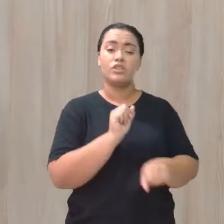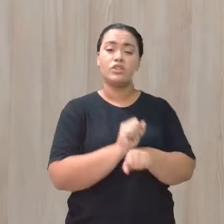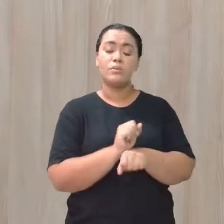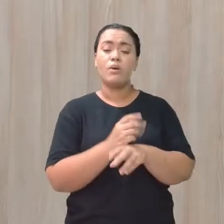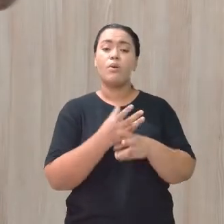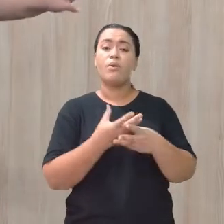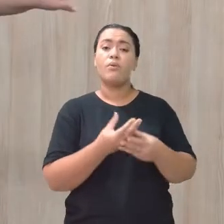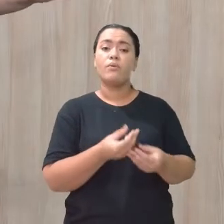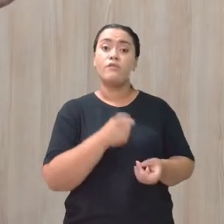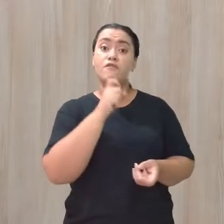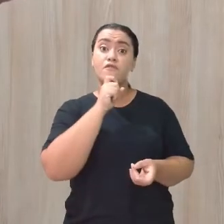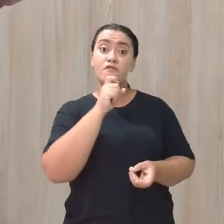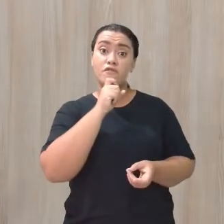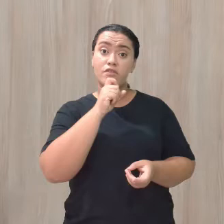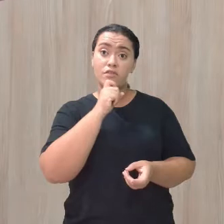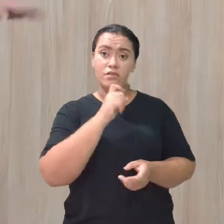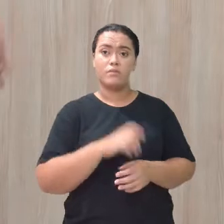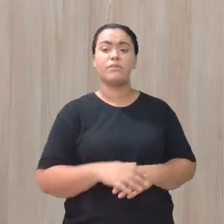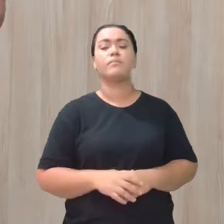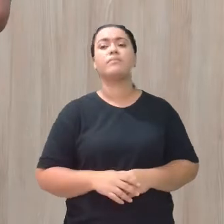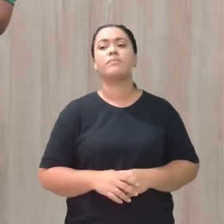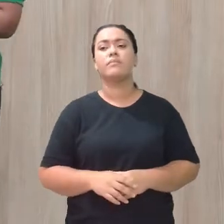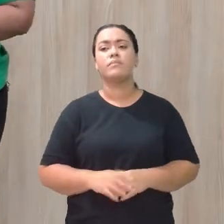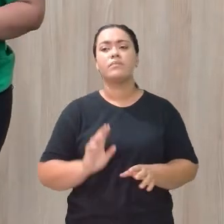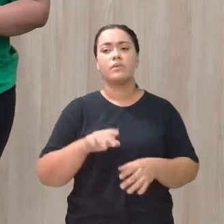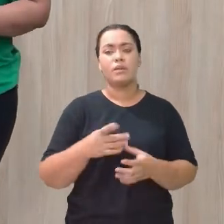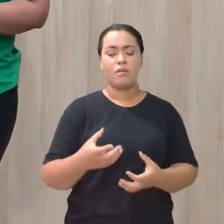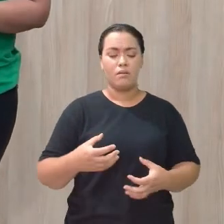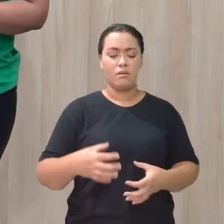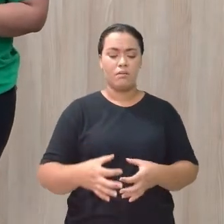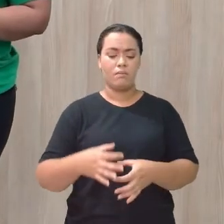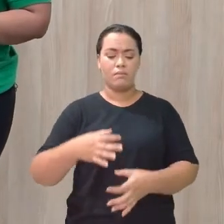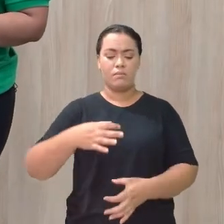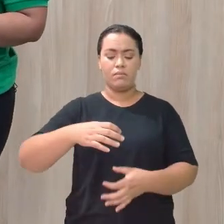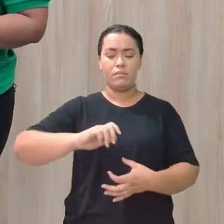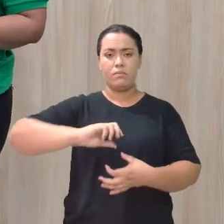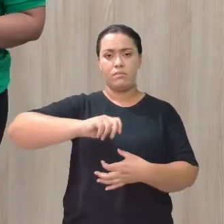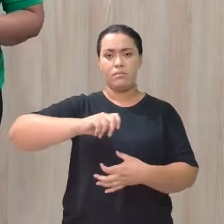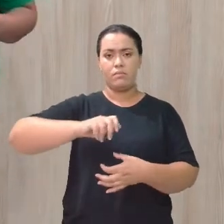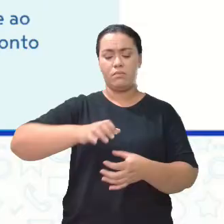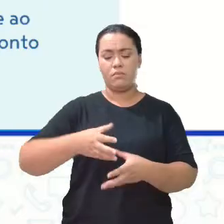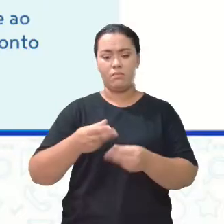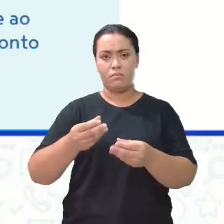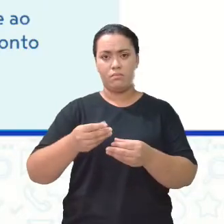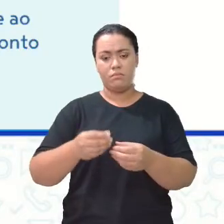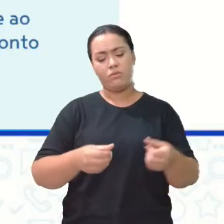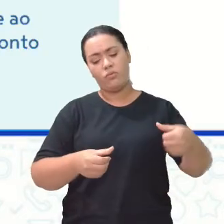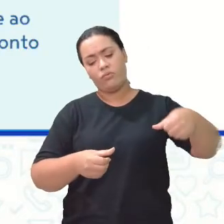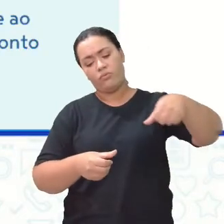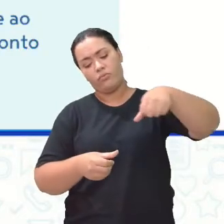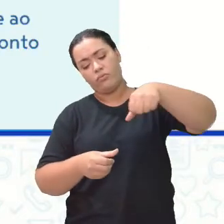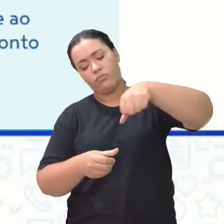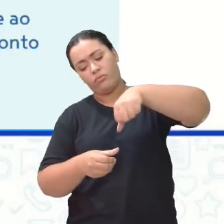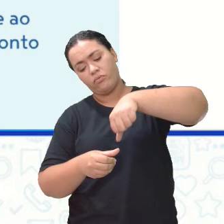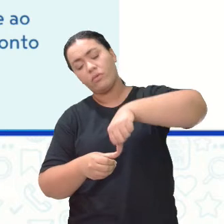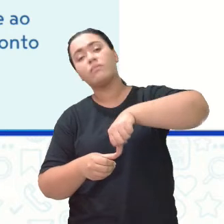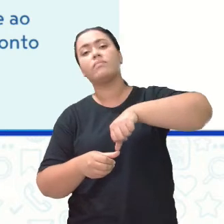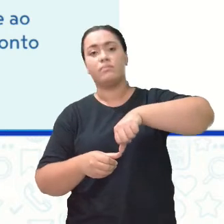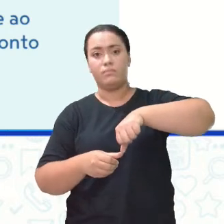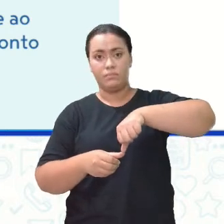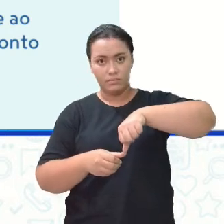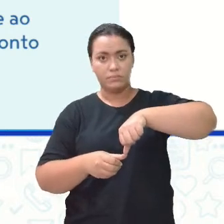né? Não vai jogar o óleo fora quente, vai pegar o óleo, vai armazenar em uma garrafa PET,